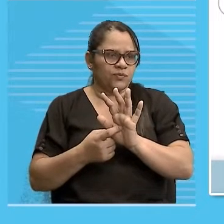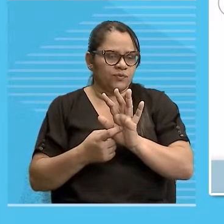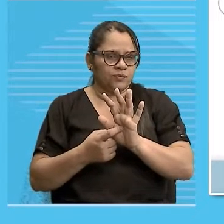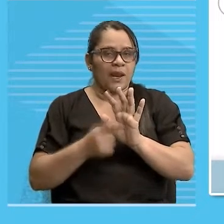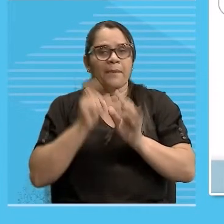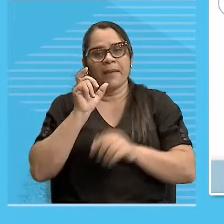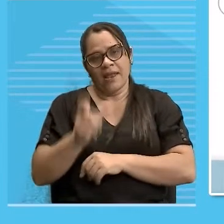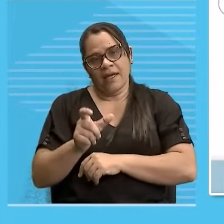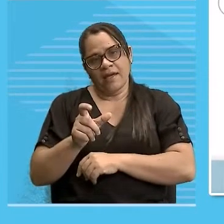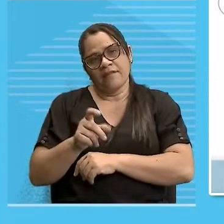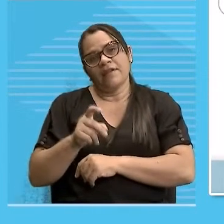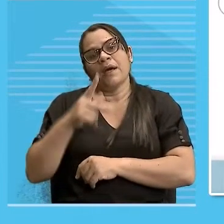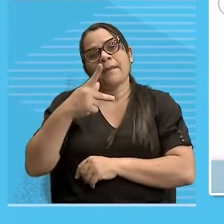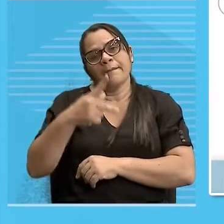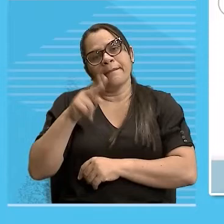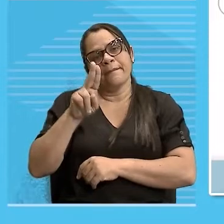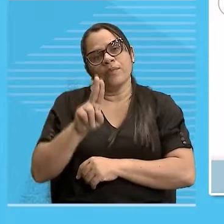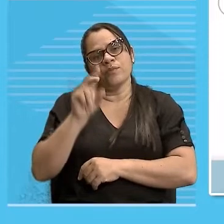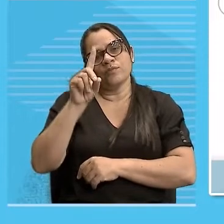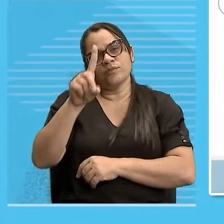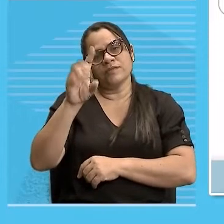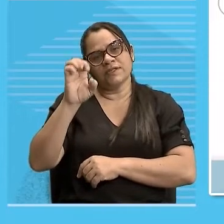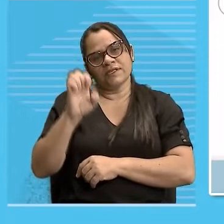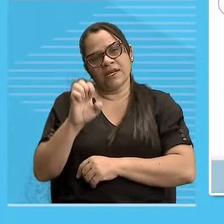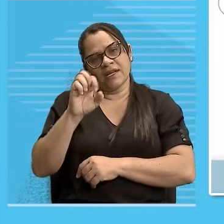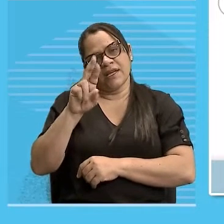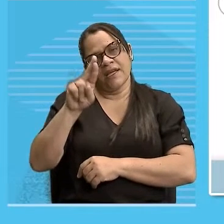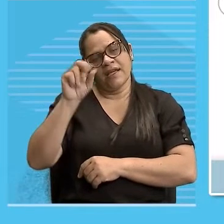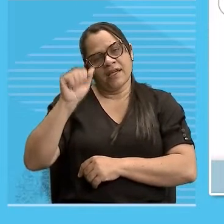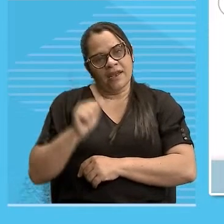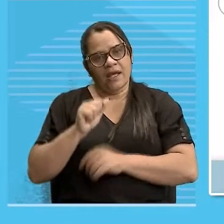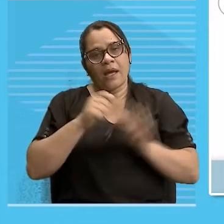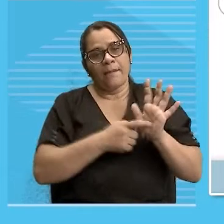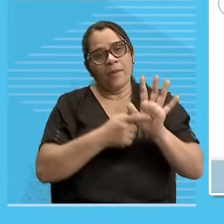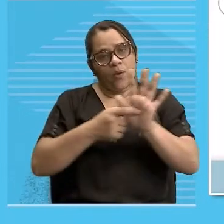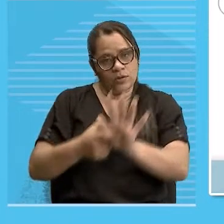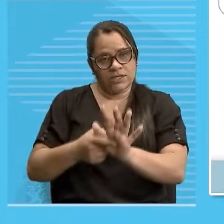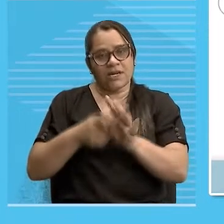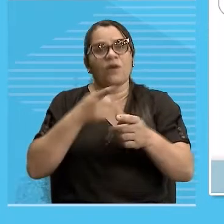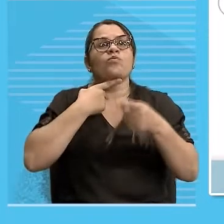diz assim, ai, se eu pudesse, né? Indicando um desejo.